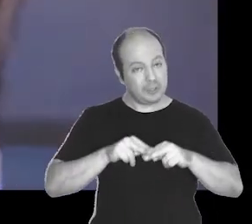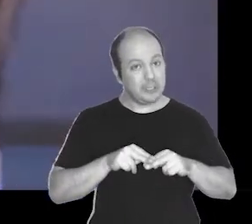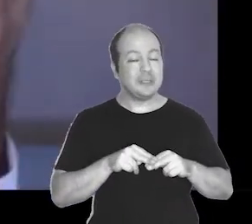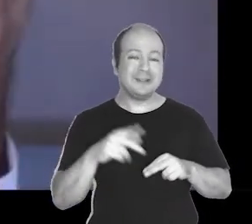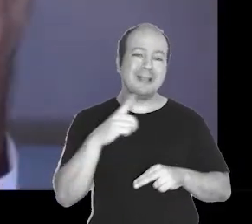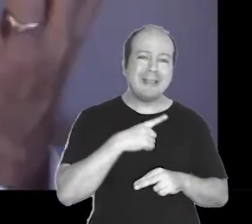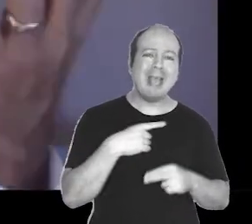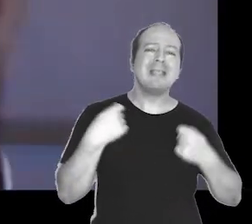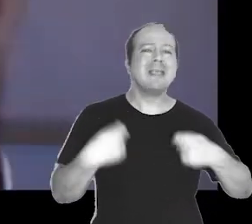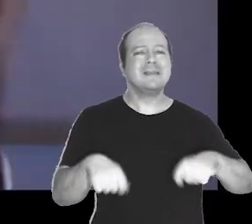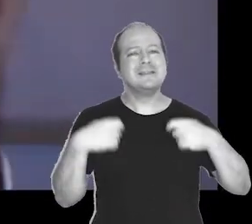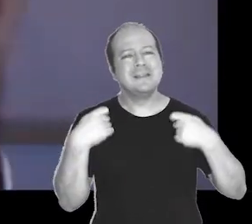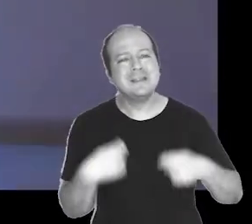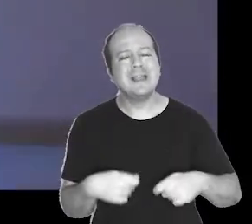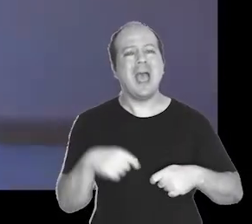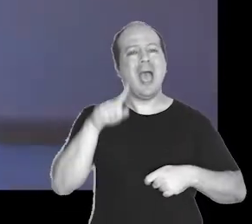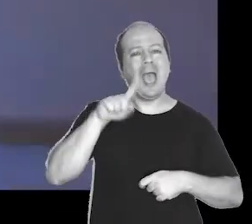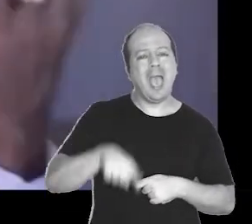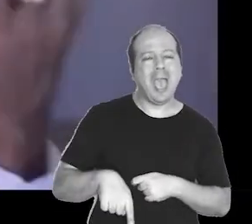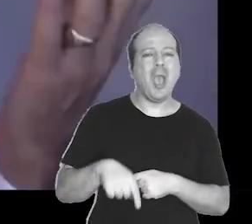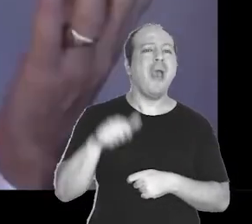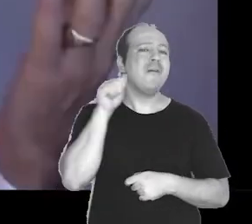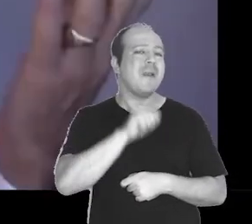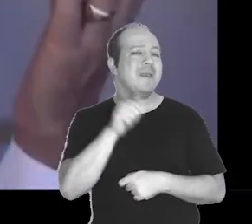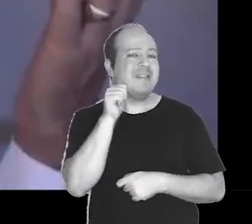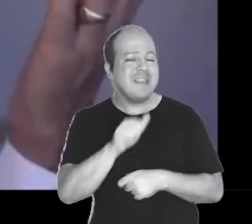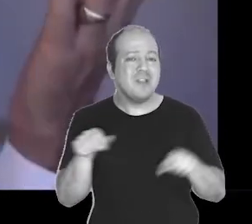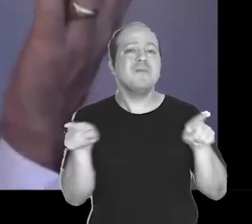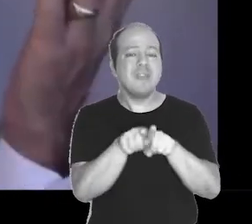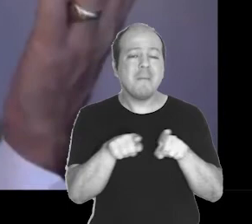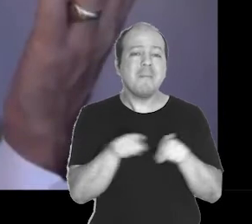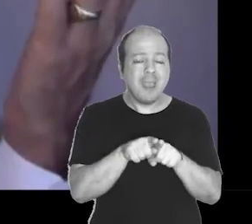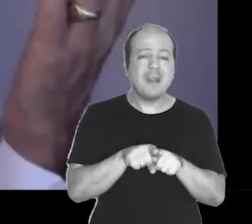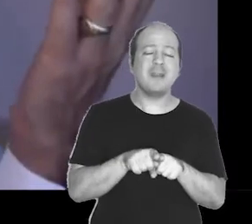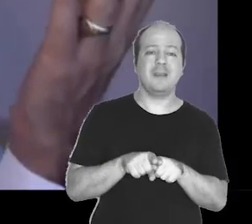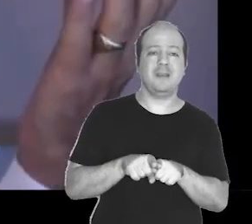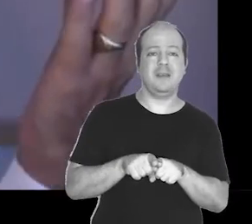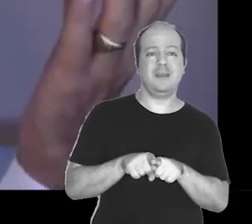portanto, necessariamente do sexo feminino também.